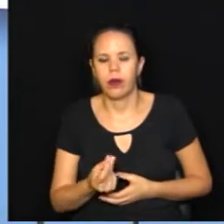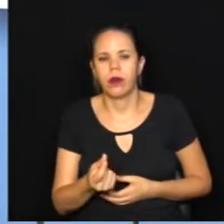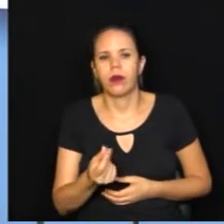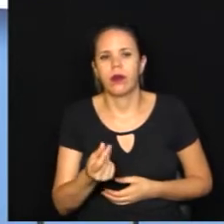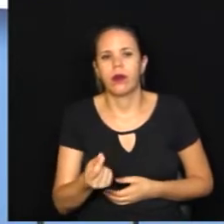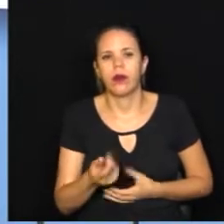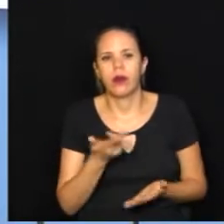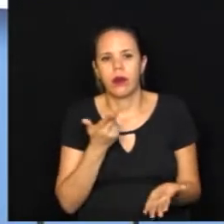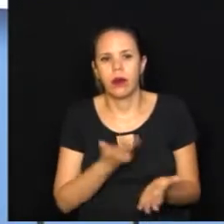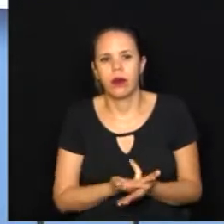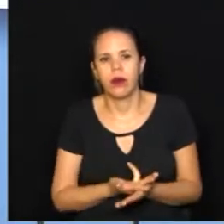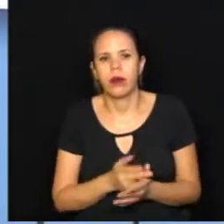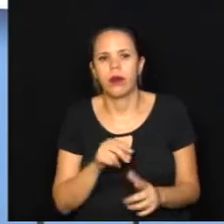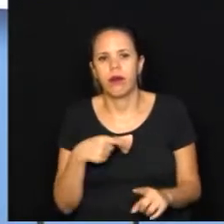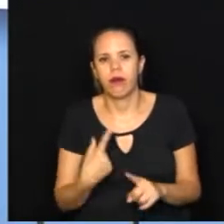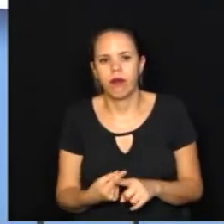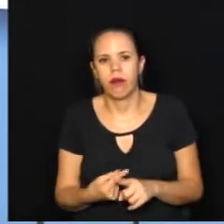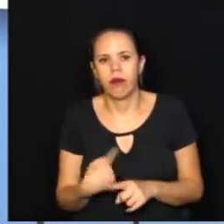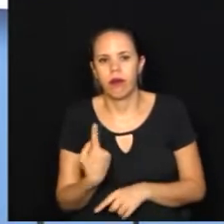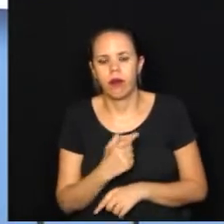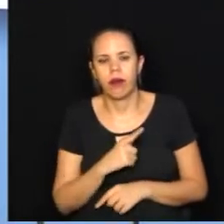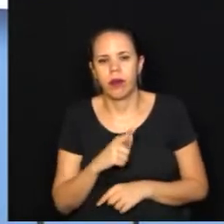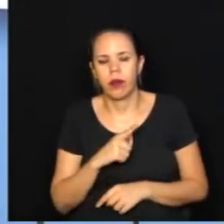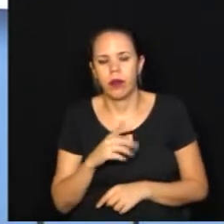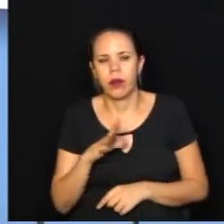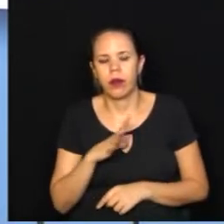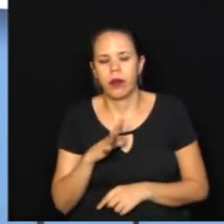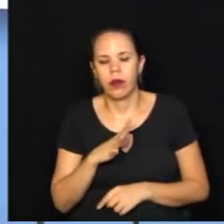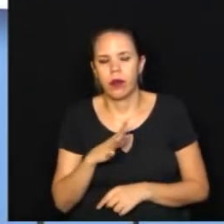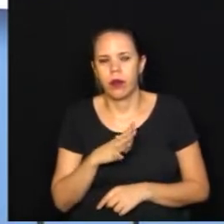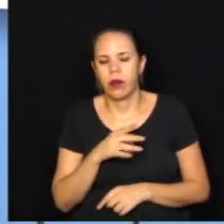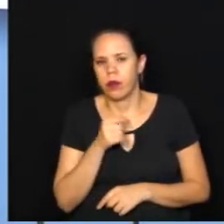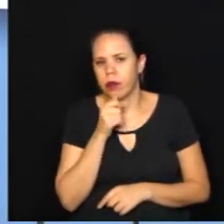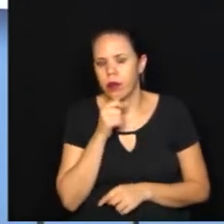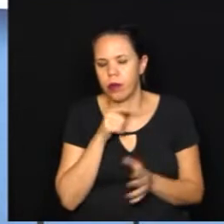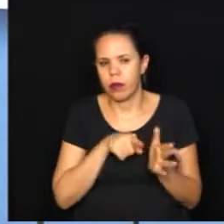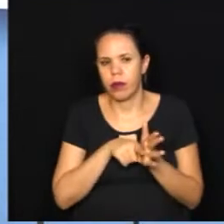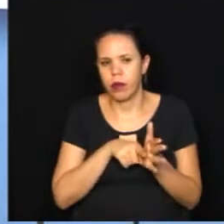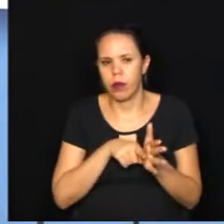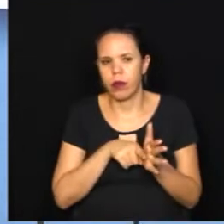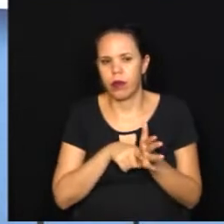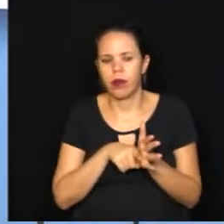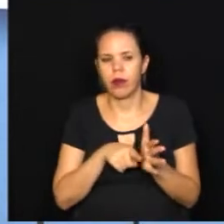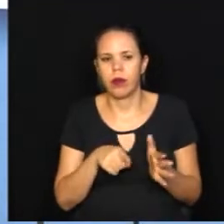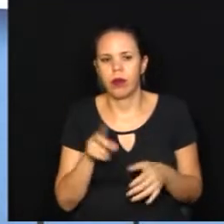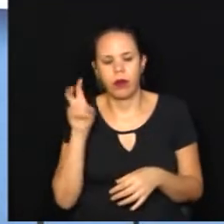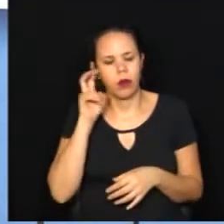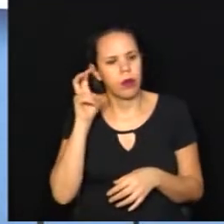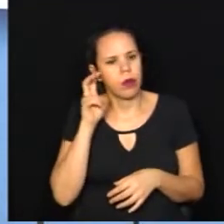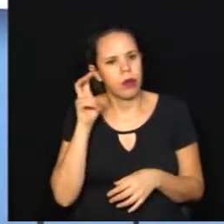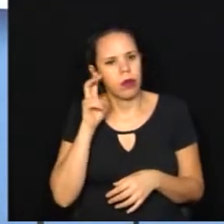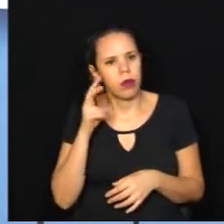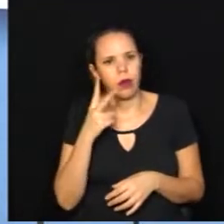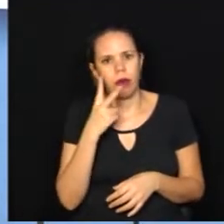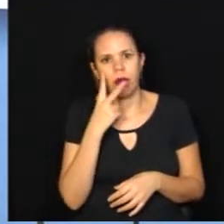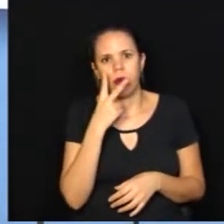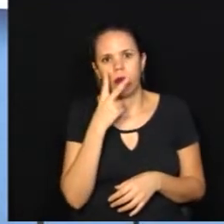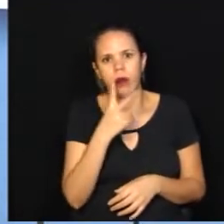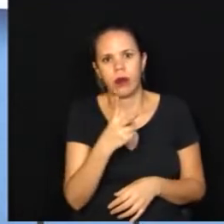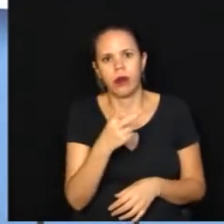acordo com o presidente da rede, Mário Gatti, de urgência e emergência, as pessoas que estão sendo internadas,